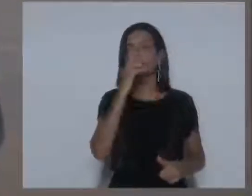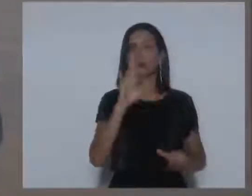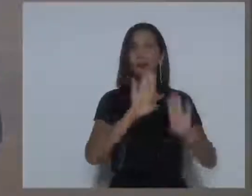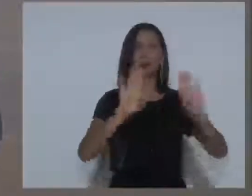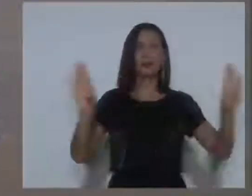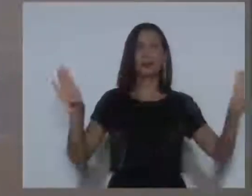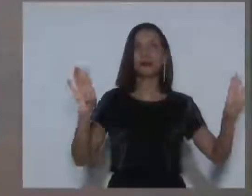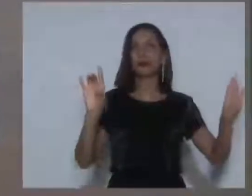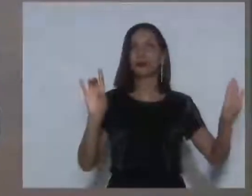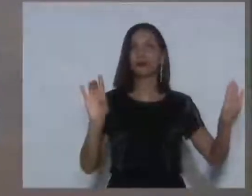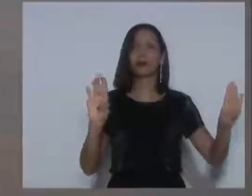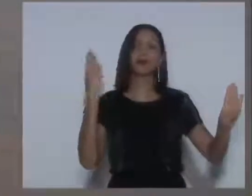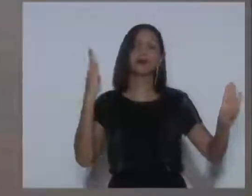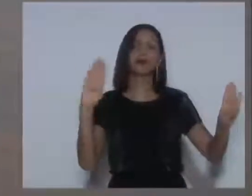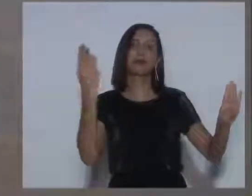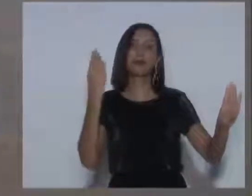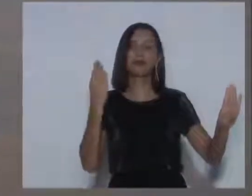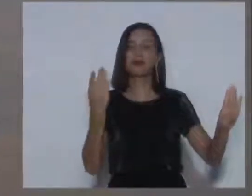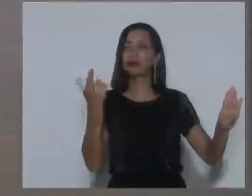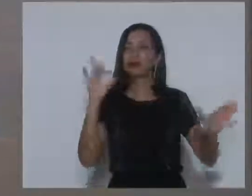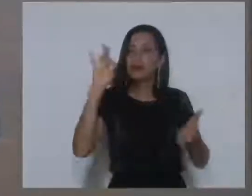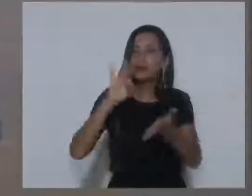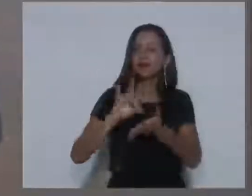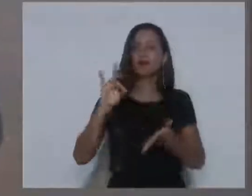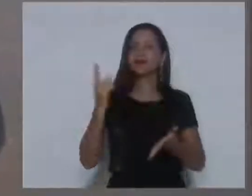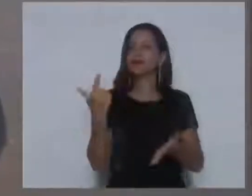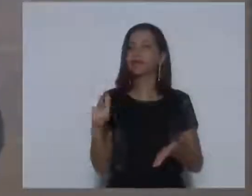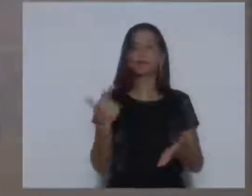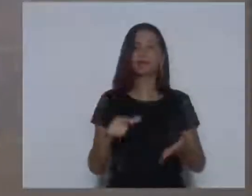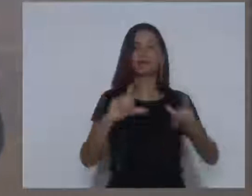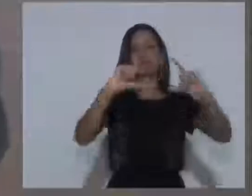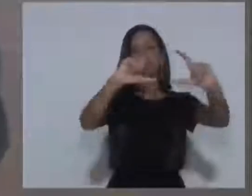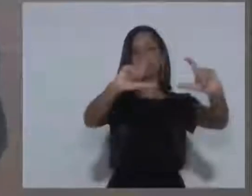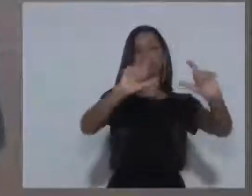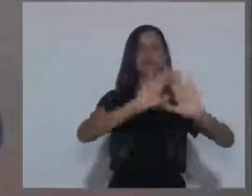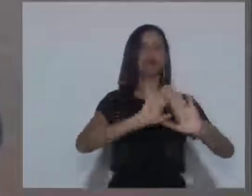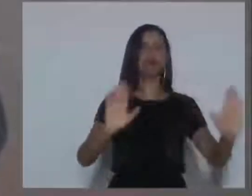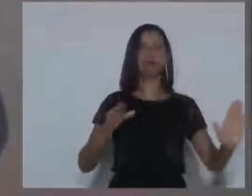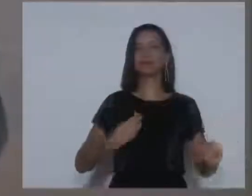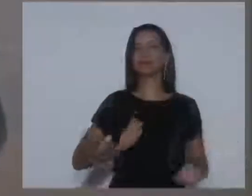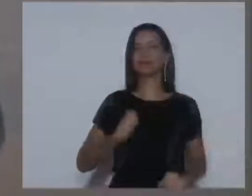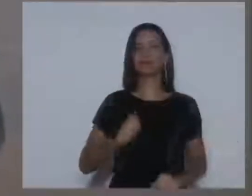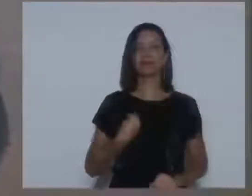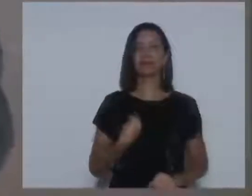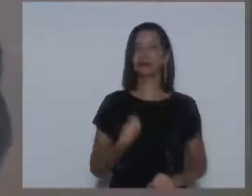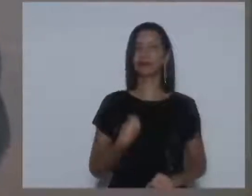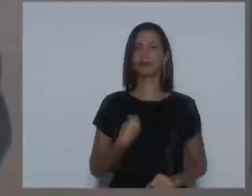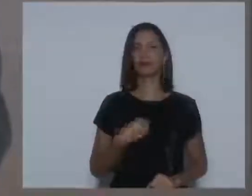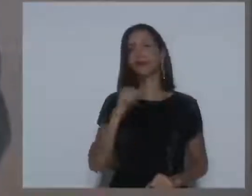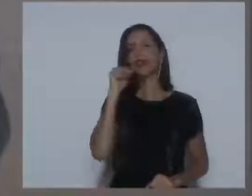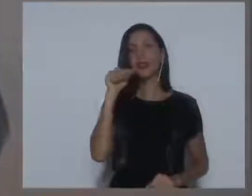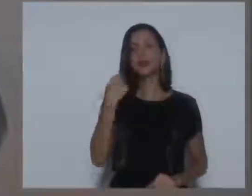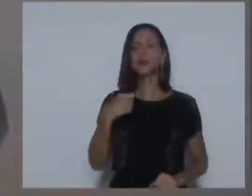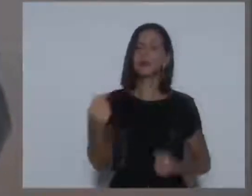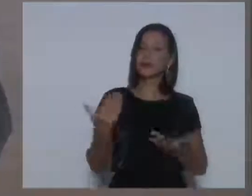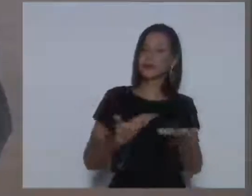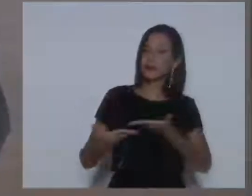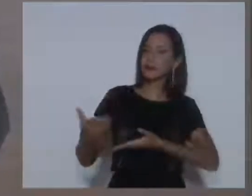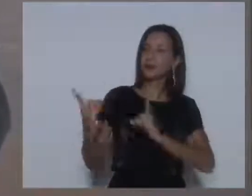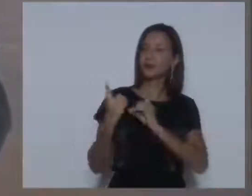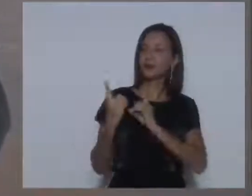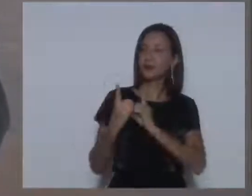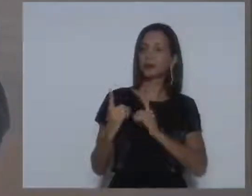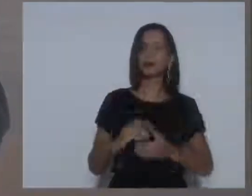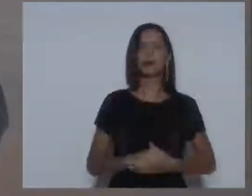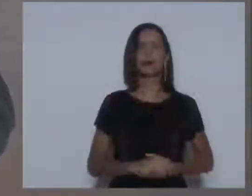tem para inglês ver, né? Vinhedo não tem delegacia da mulher, tem uma plaquinha lá que não existe. As mulheres têm que ser atendidas